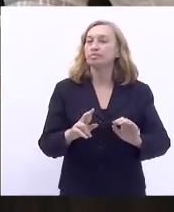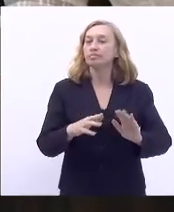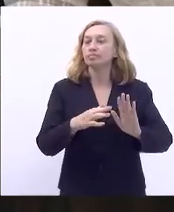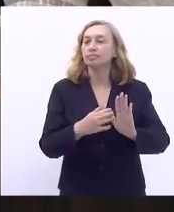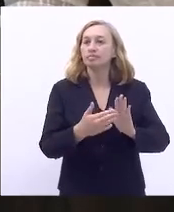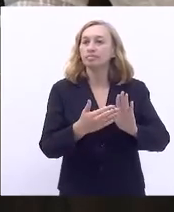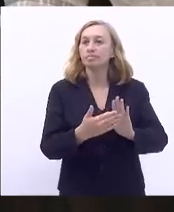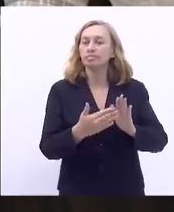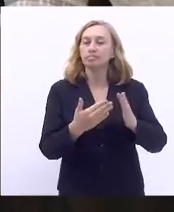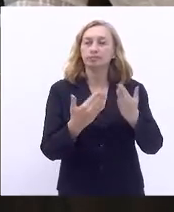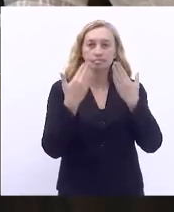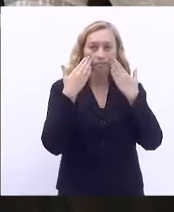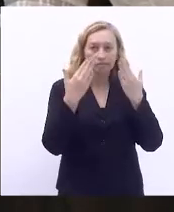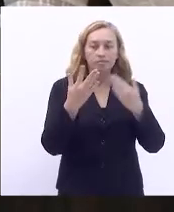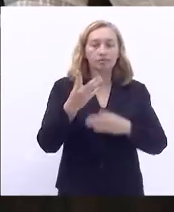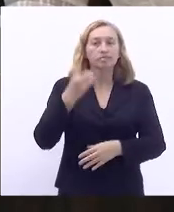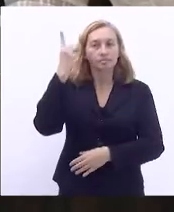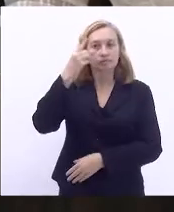Deputada Renata, por favor.